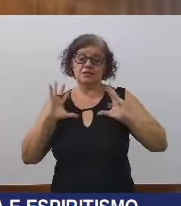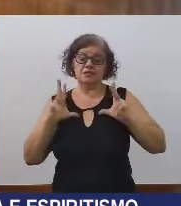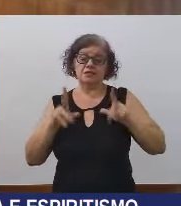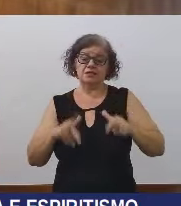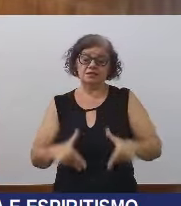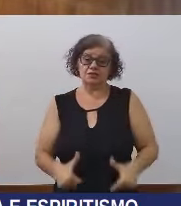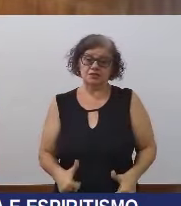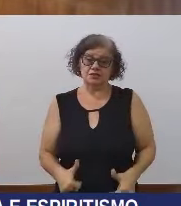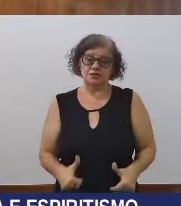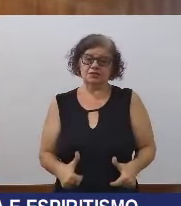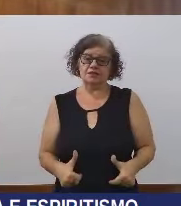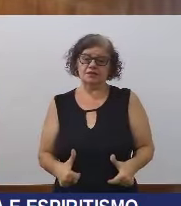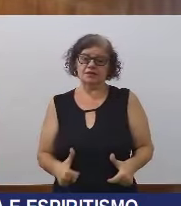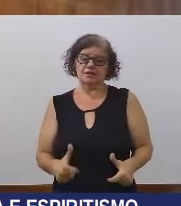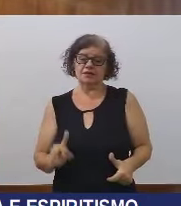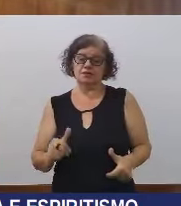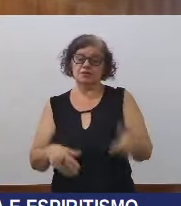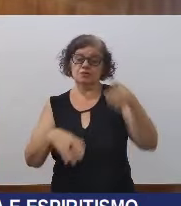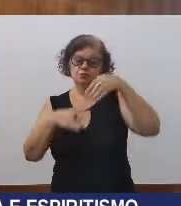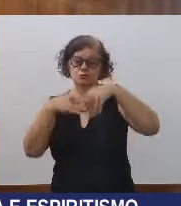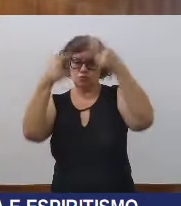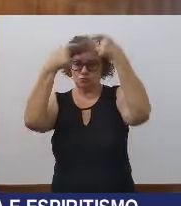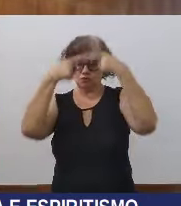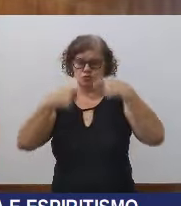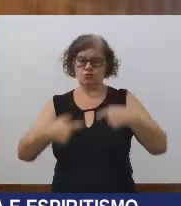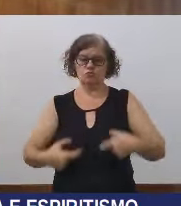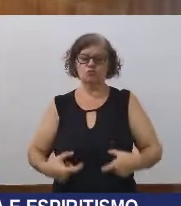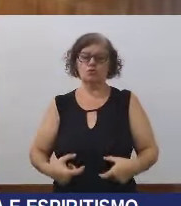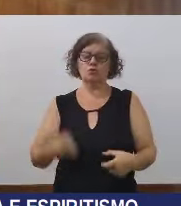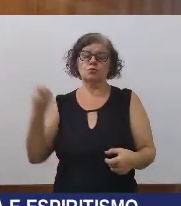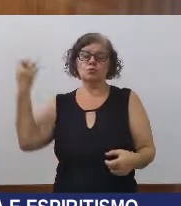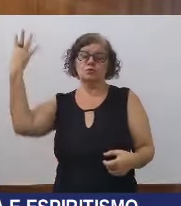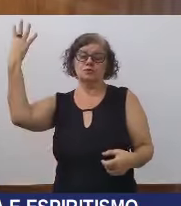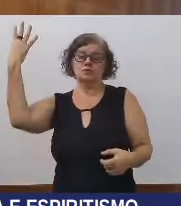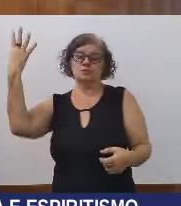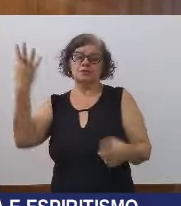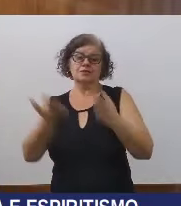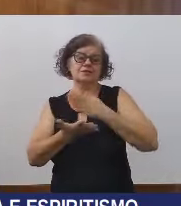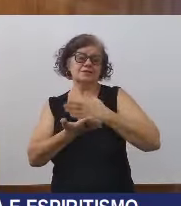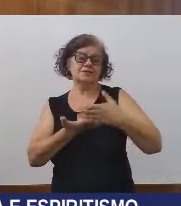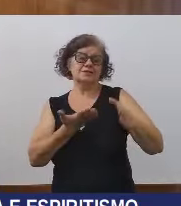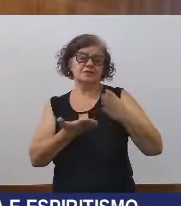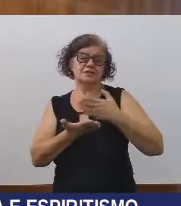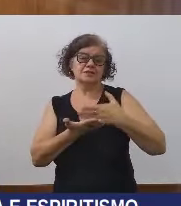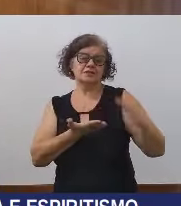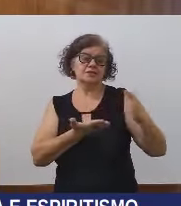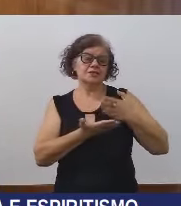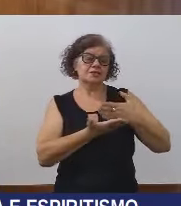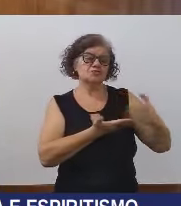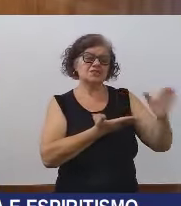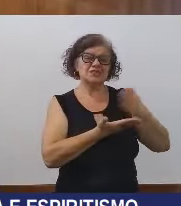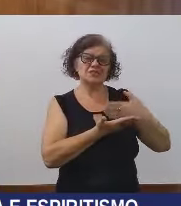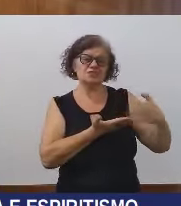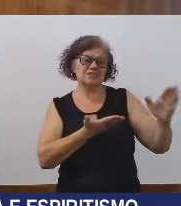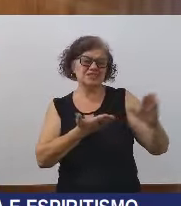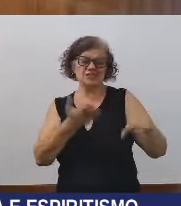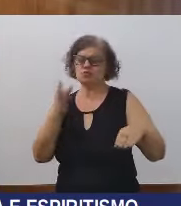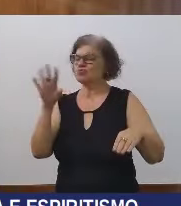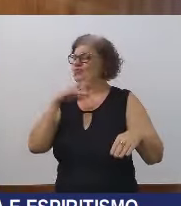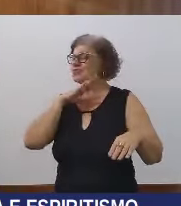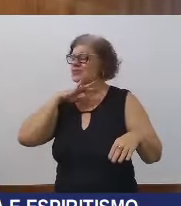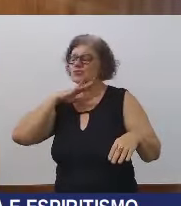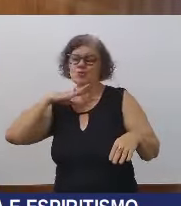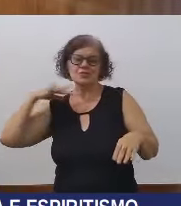higienizar os nossos corpos espirituais, eliminando todas as formas, pensamentos,